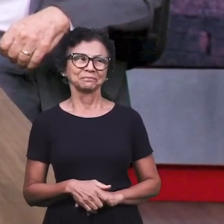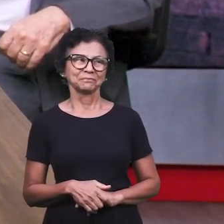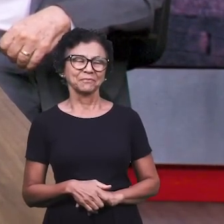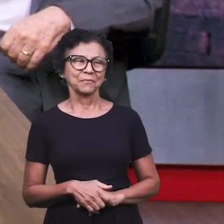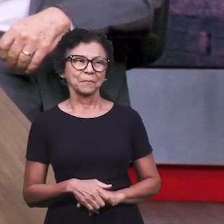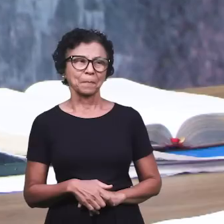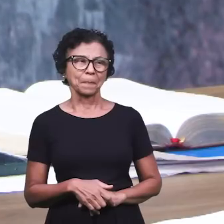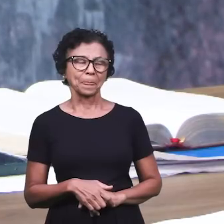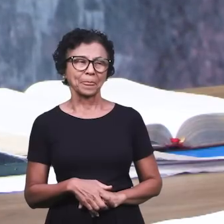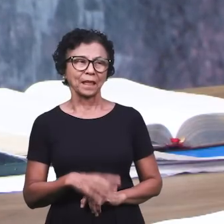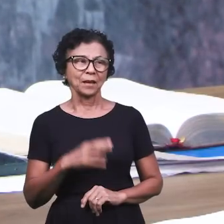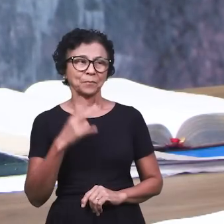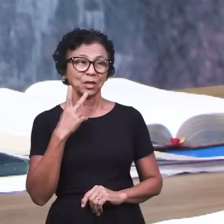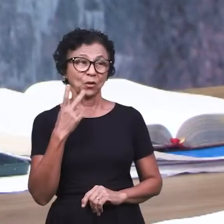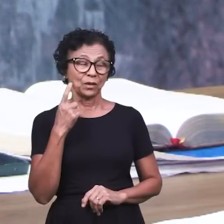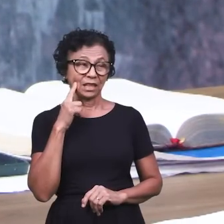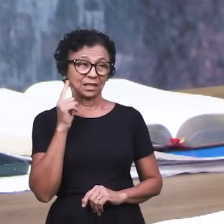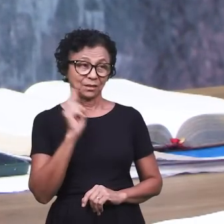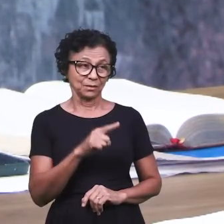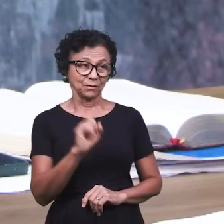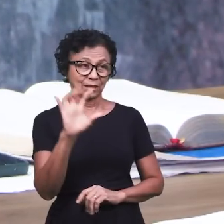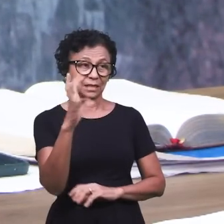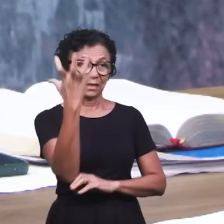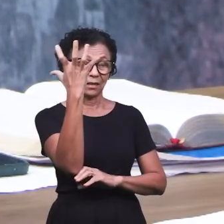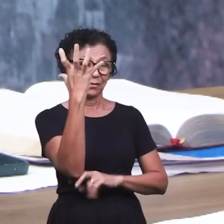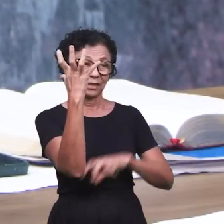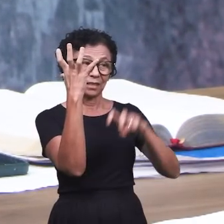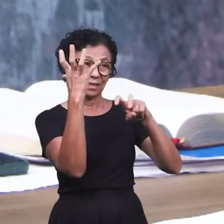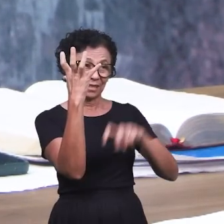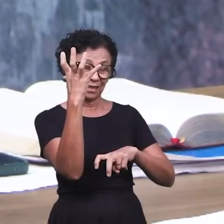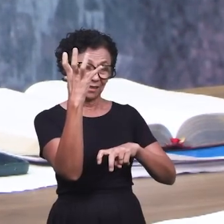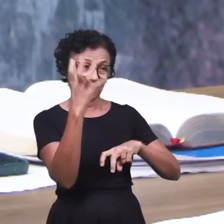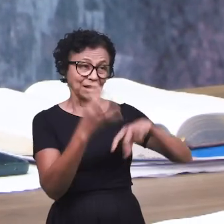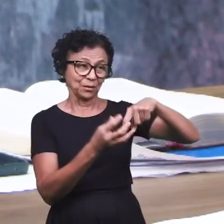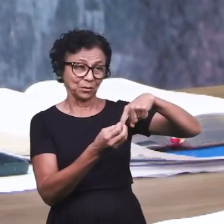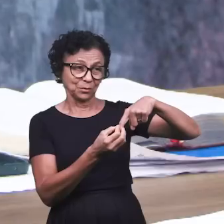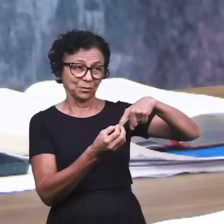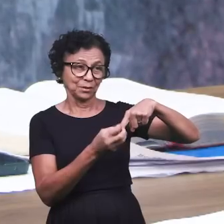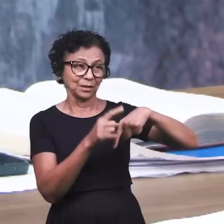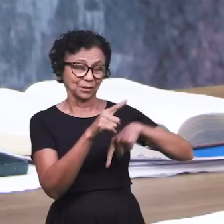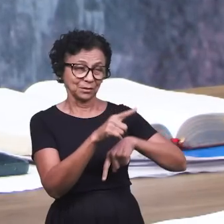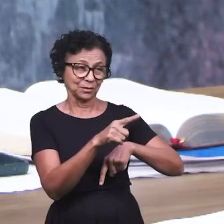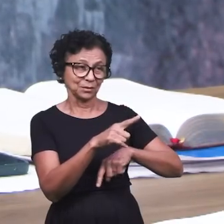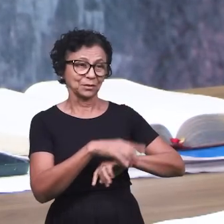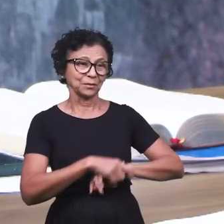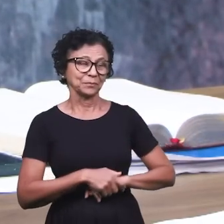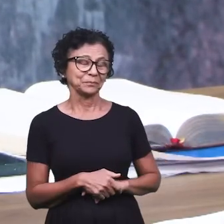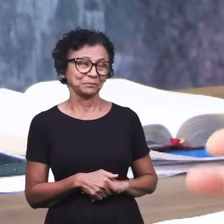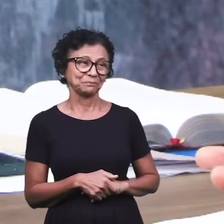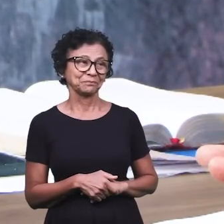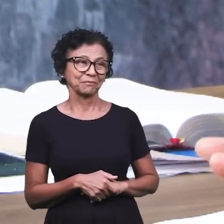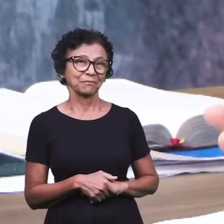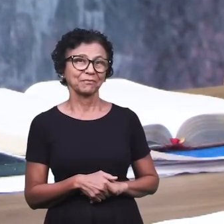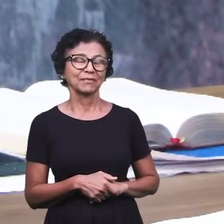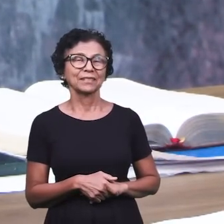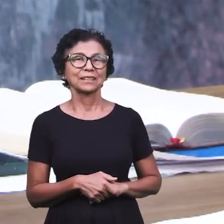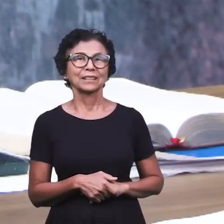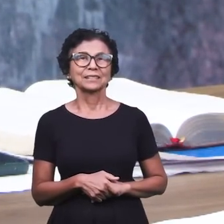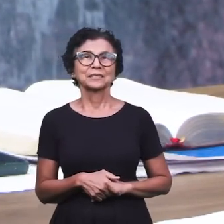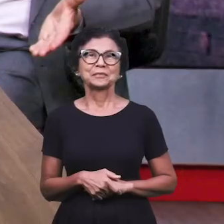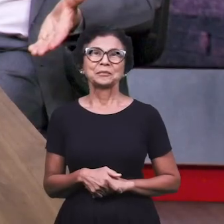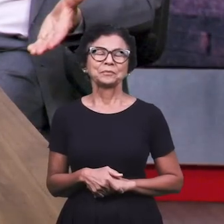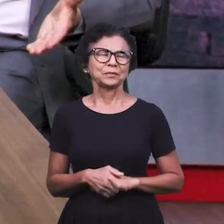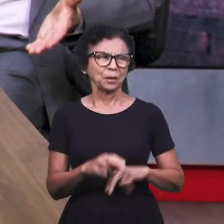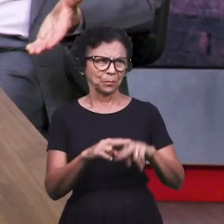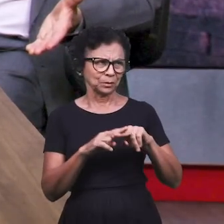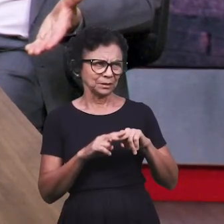Pois coisas maiores do que essas verás. Né? Ele estava debaixo da figueira, e figueira simboliza a profecia, né? Estamos...